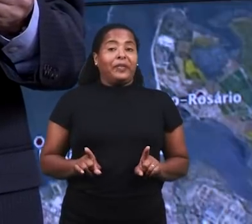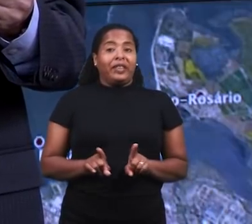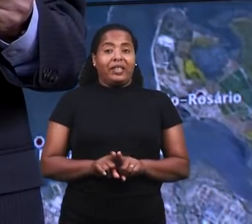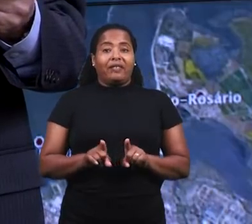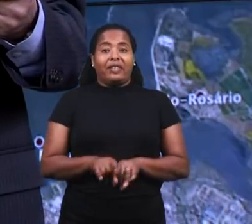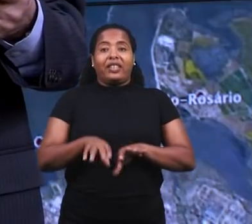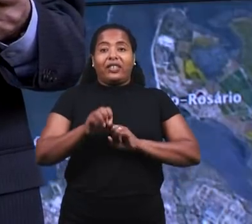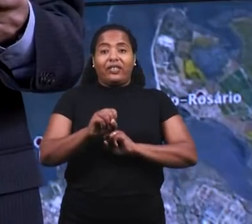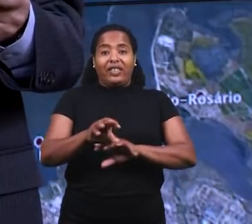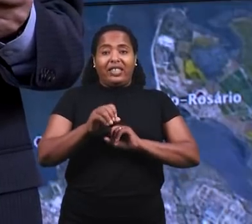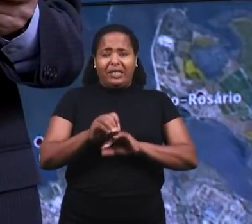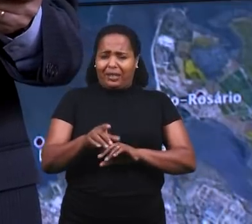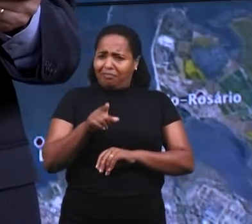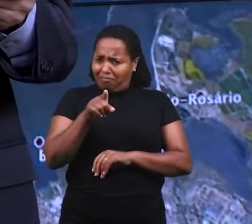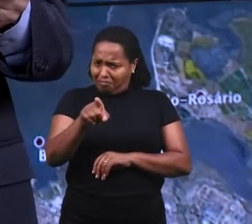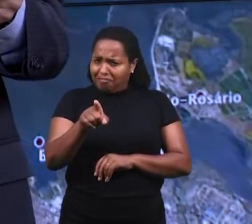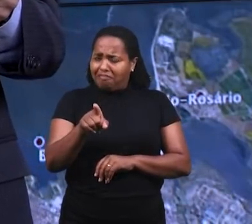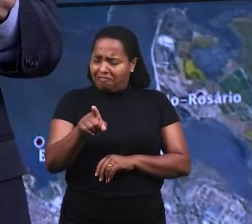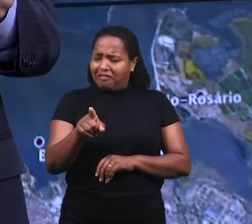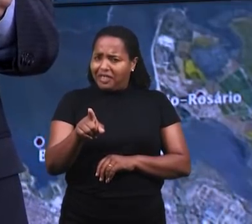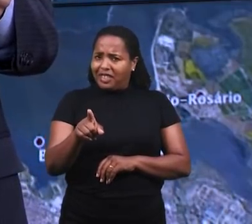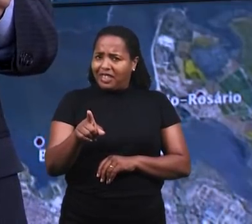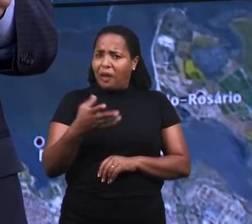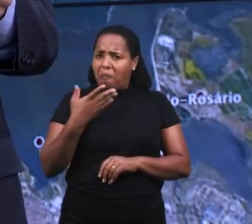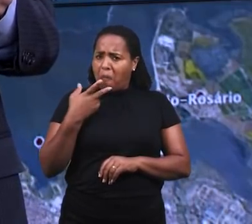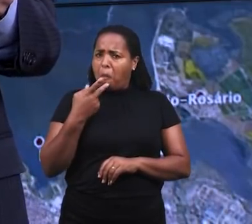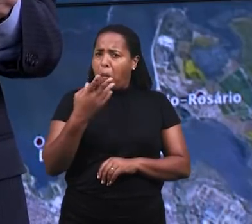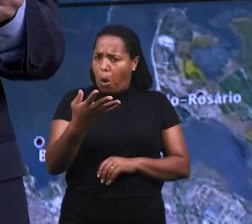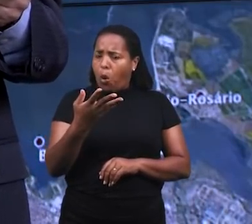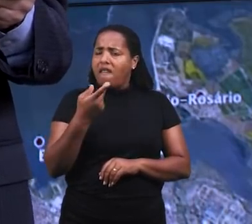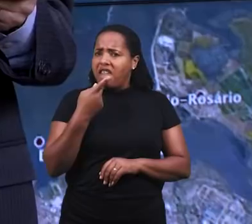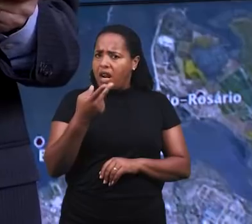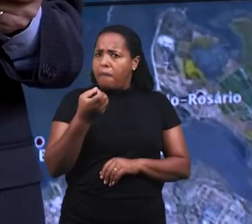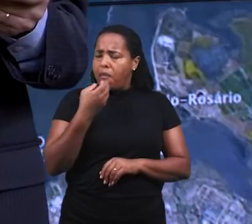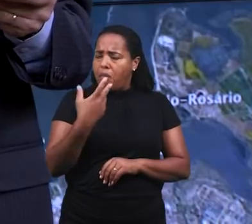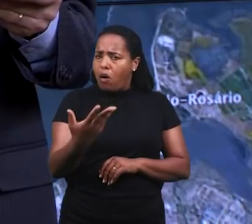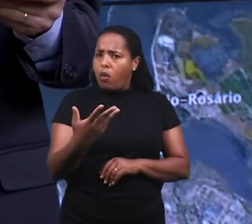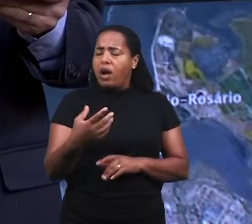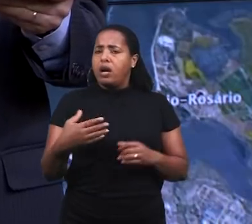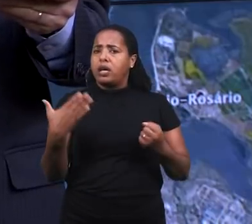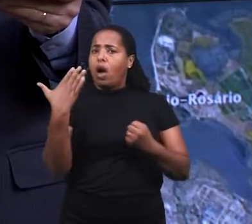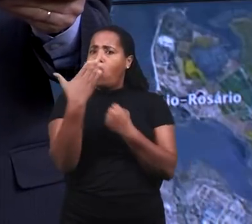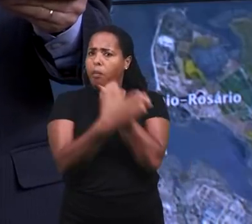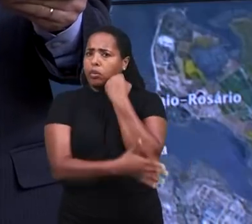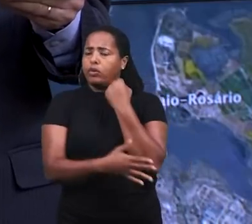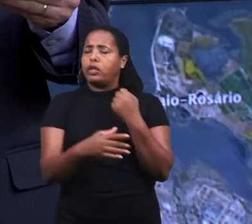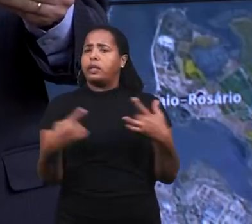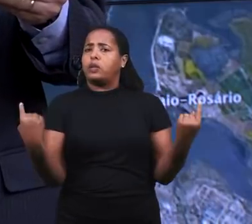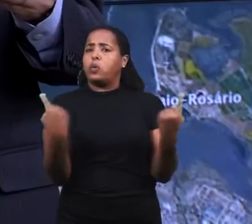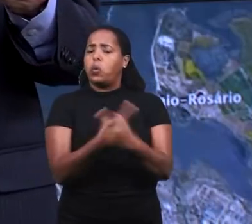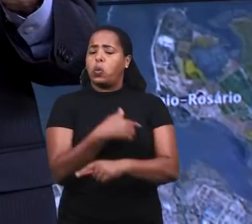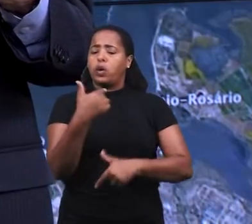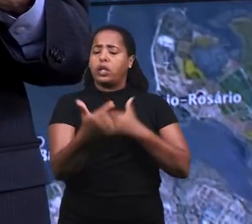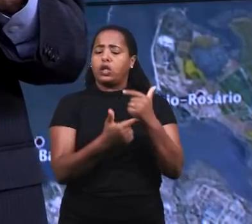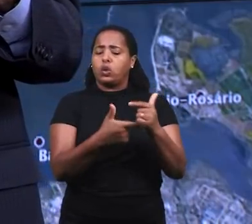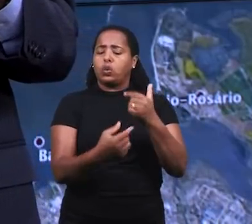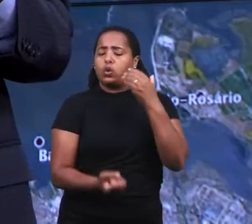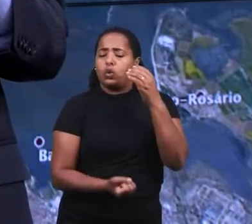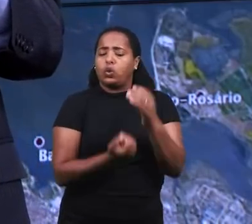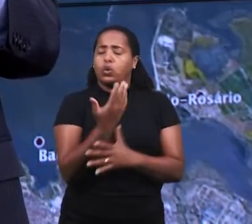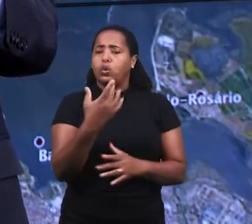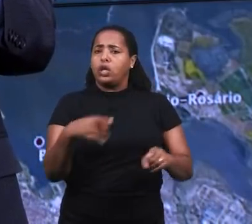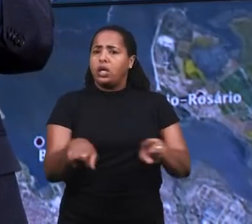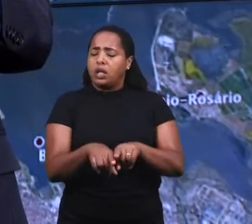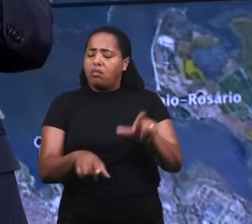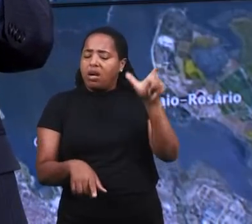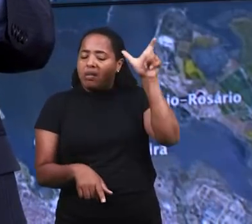seja o nome do Senhor. Também, este ensino, o irmão colocou muito bem, que ele tem sido uma proteção contra as